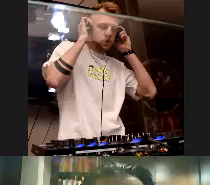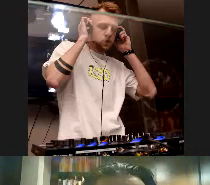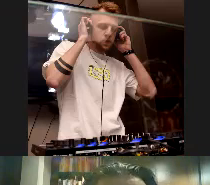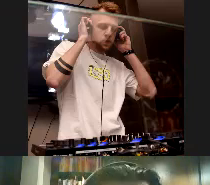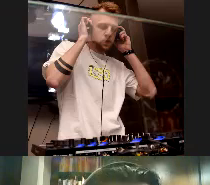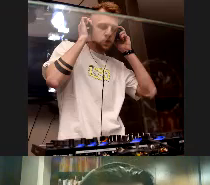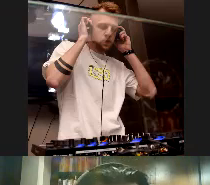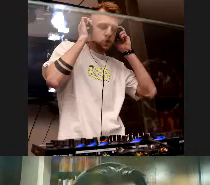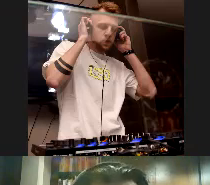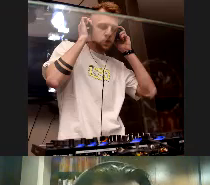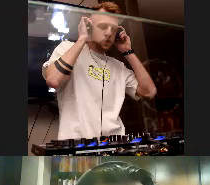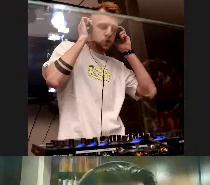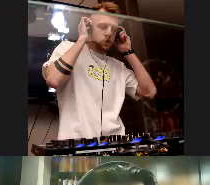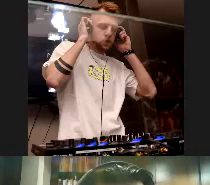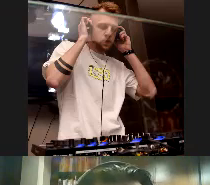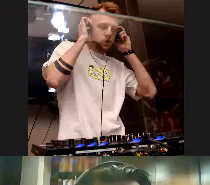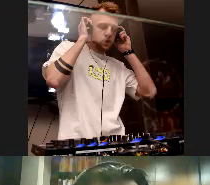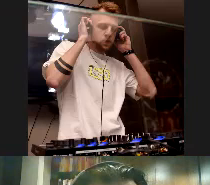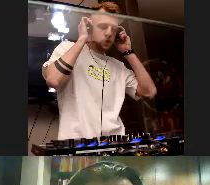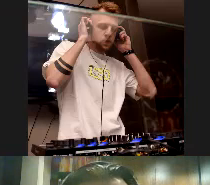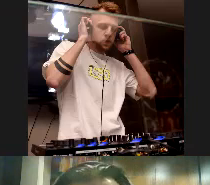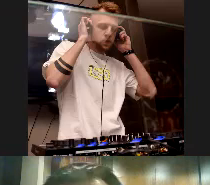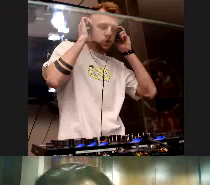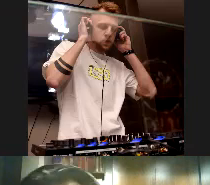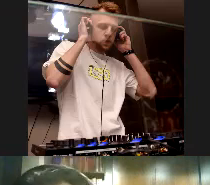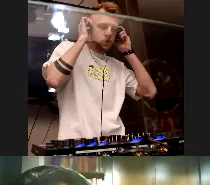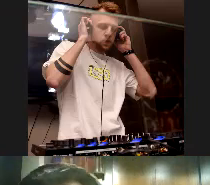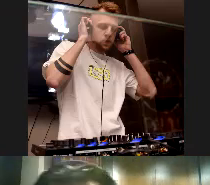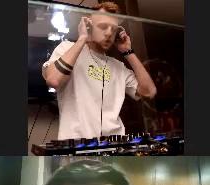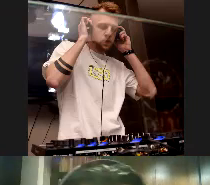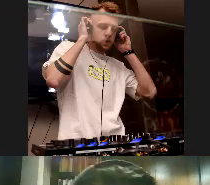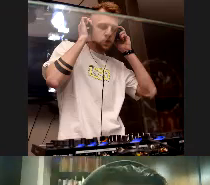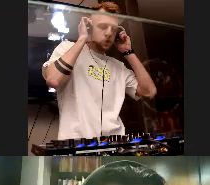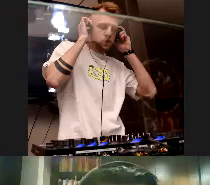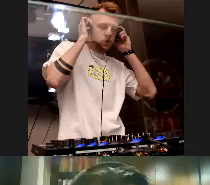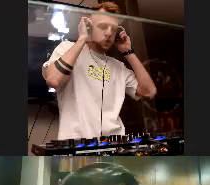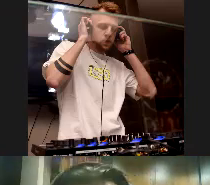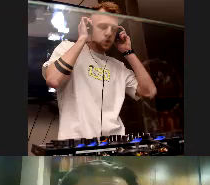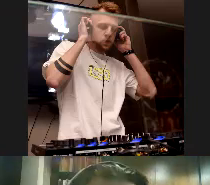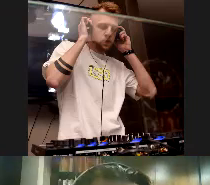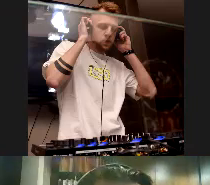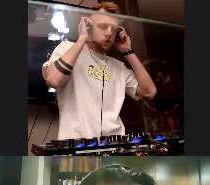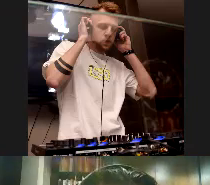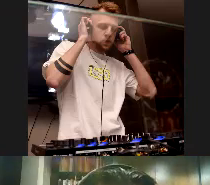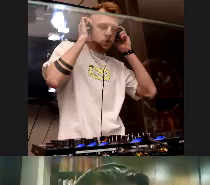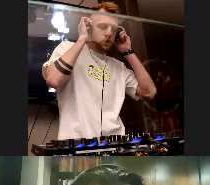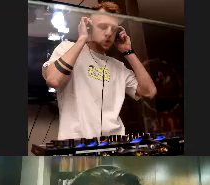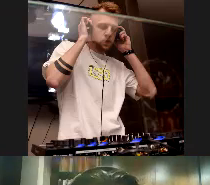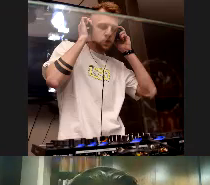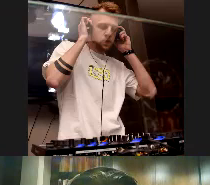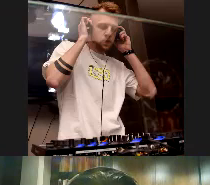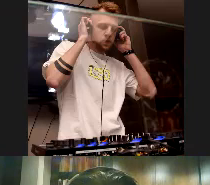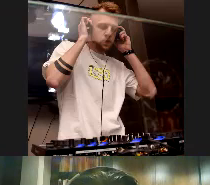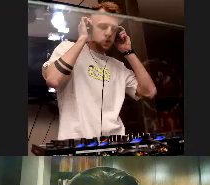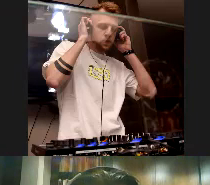contribuíram muito. Talvez nós tenhamos um pouco mais de condições de ajudar, de melhorar aquilo. Ou não.